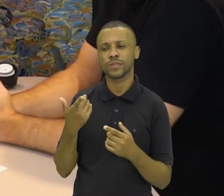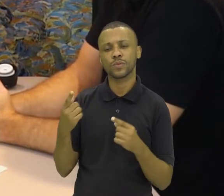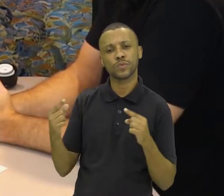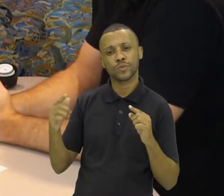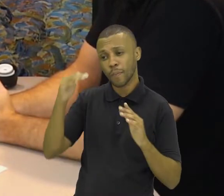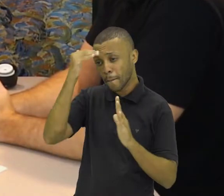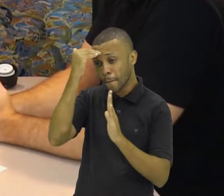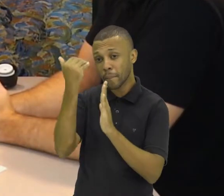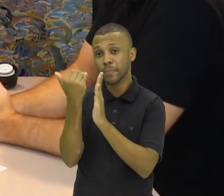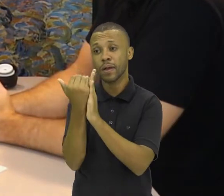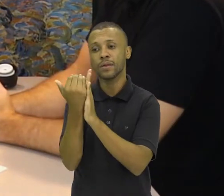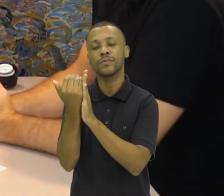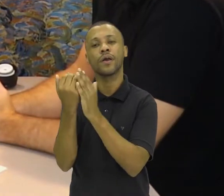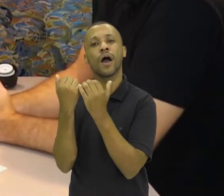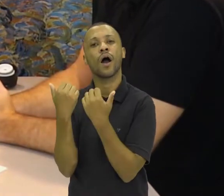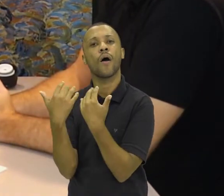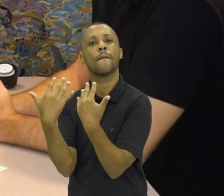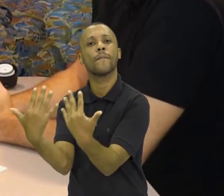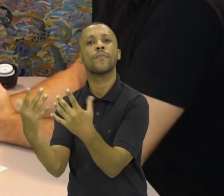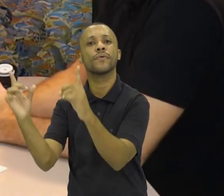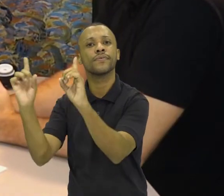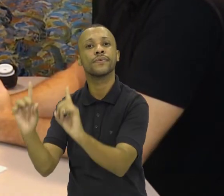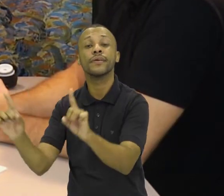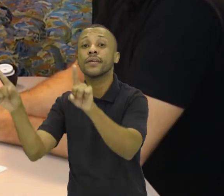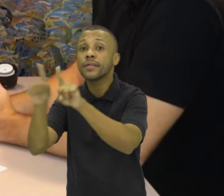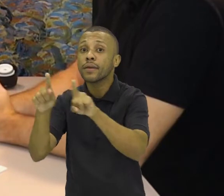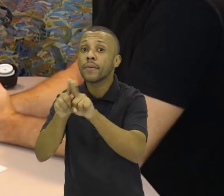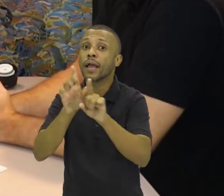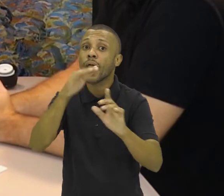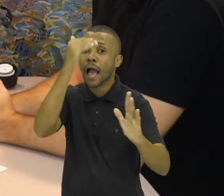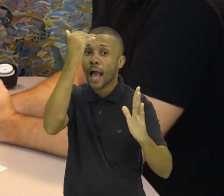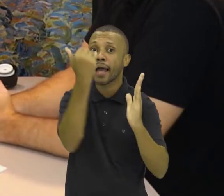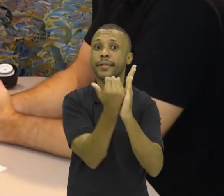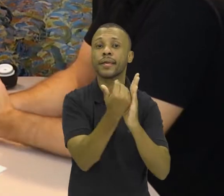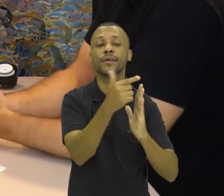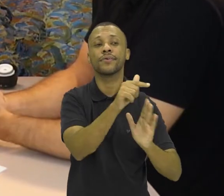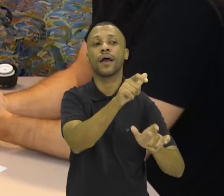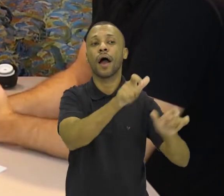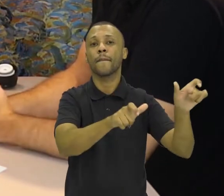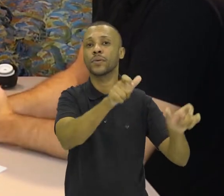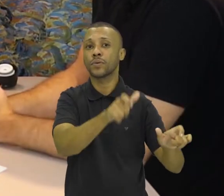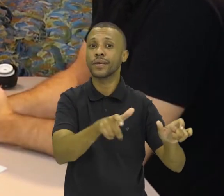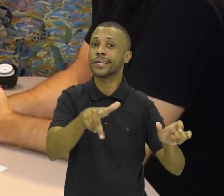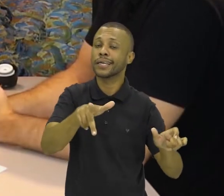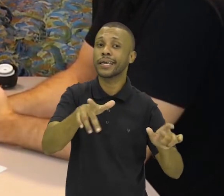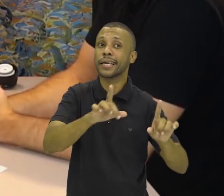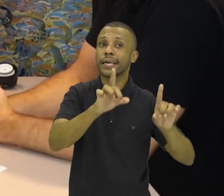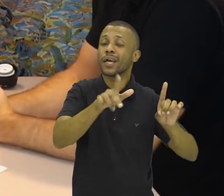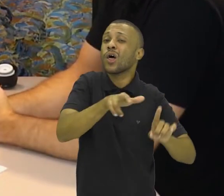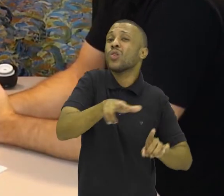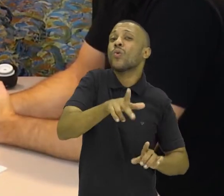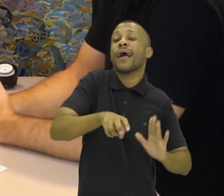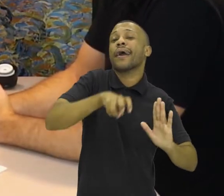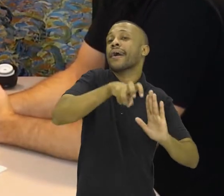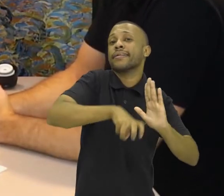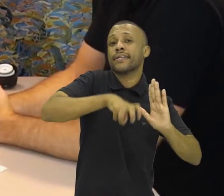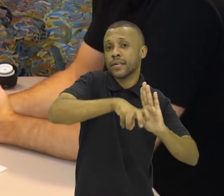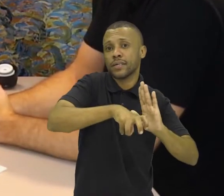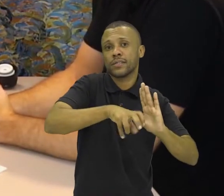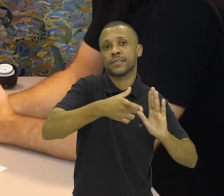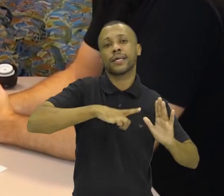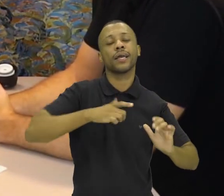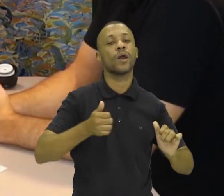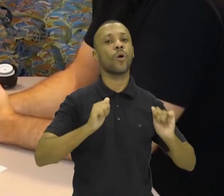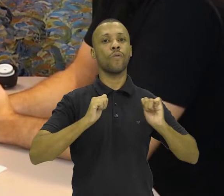E isso atende ao público, esse público, e atende ao público, tem muito mais conforto para a pessoa que não